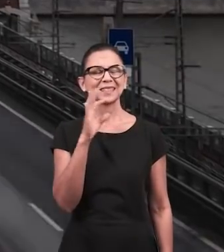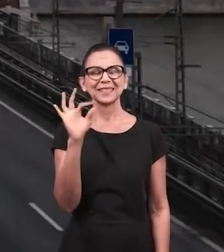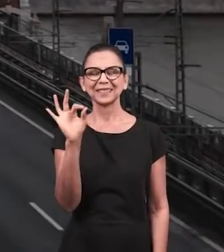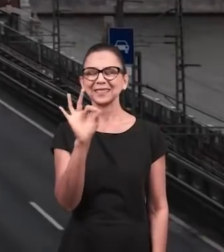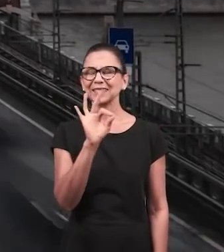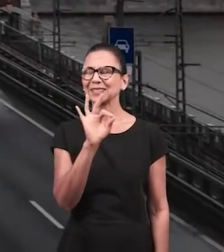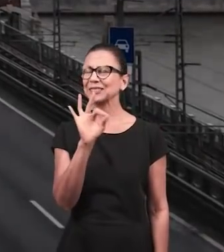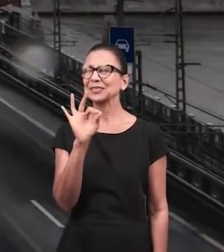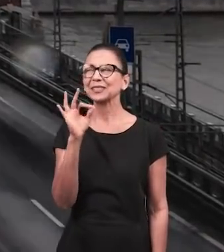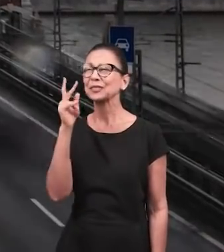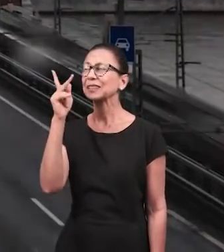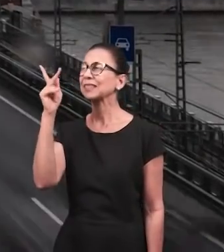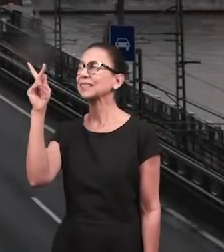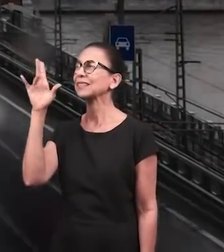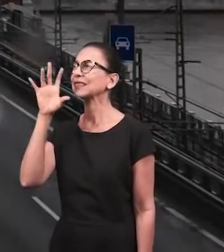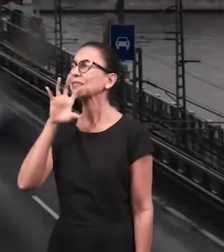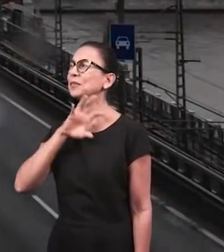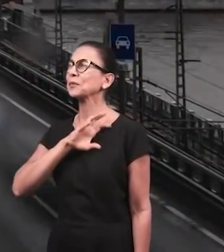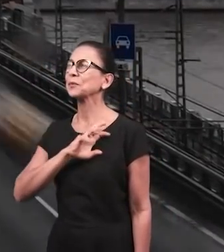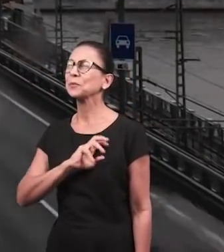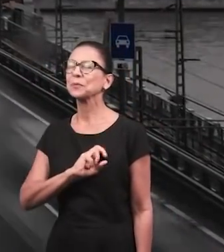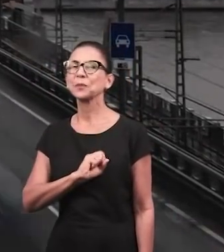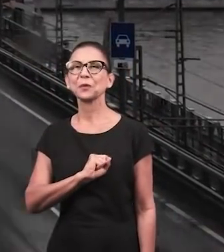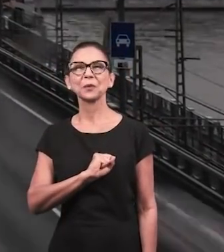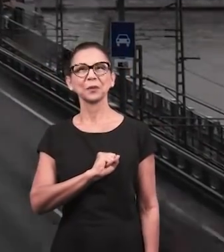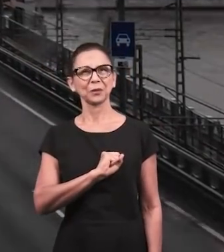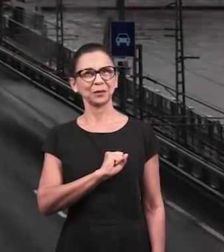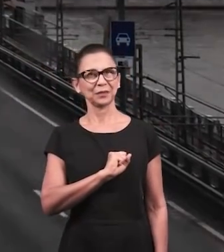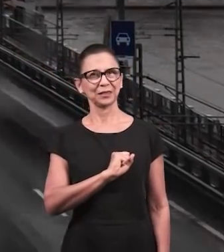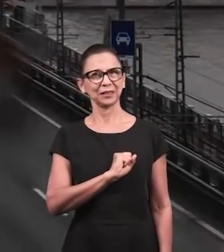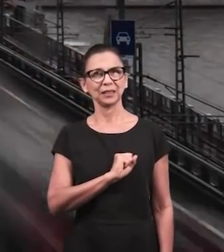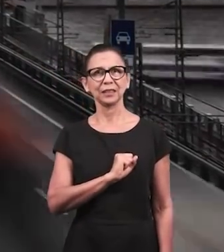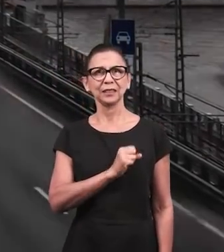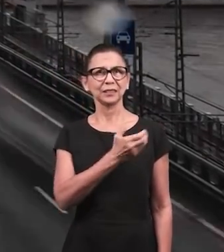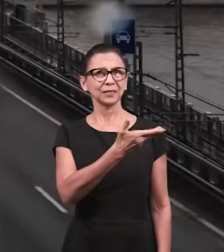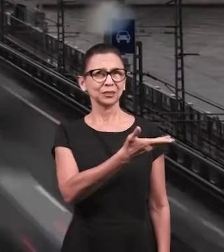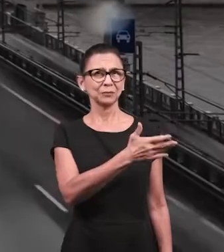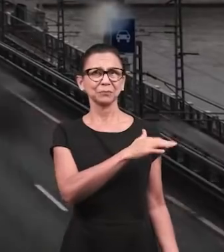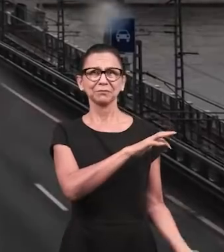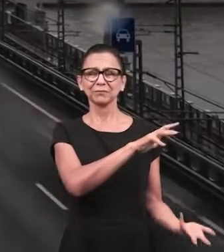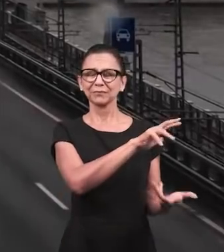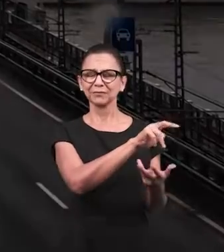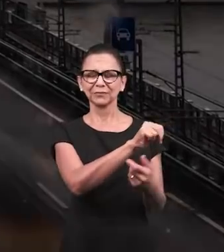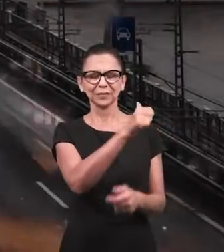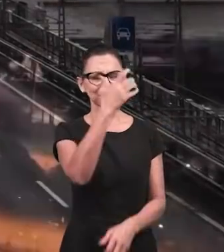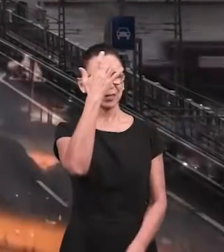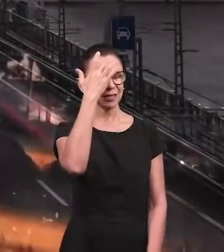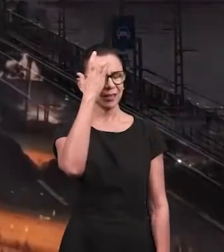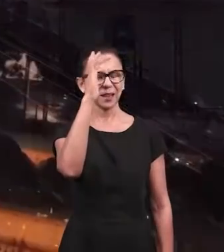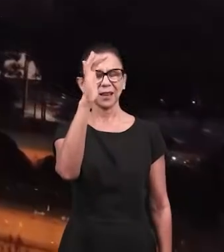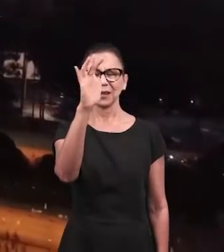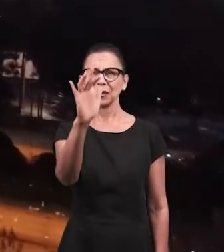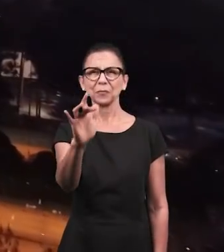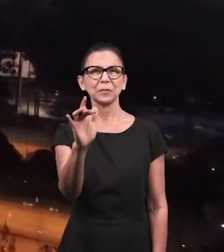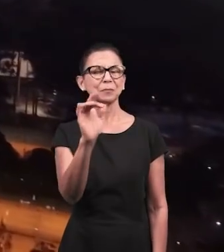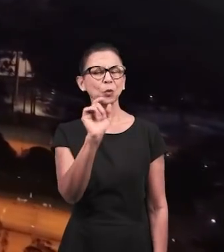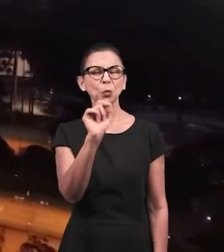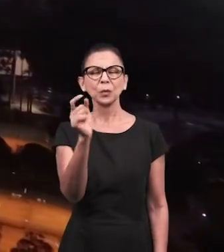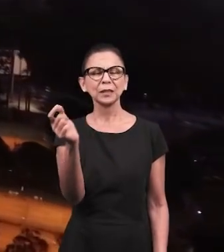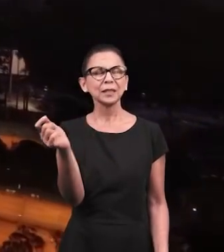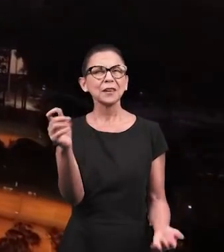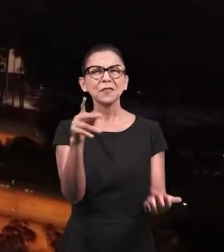mundo não conhece o que é amor. Este mundo